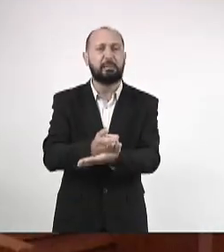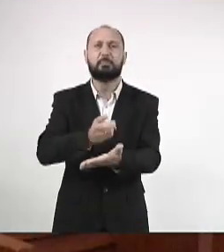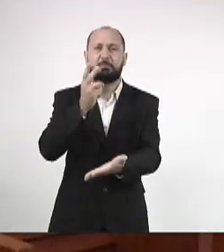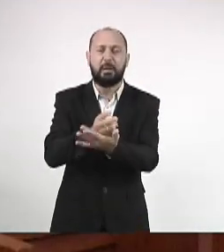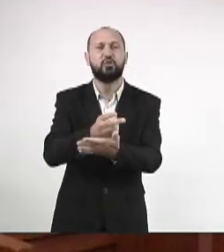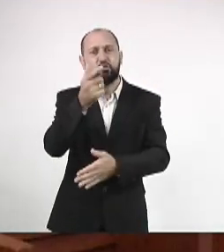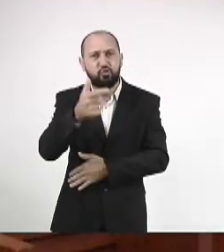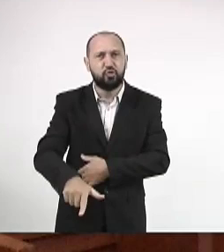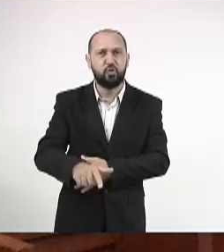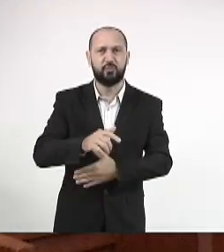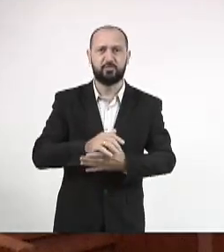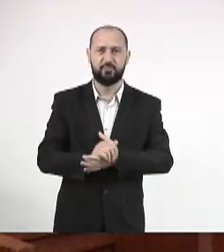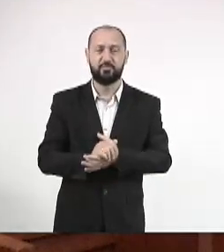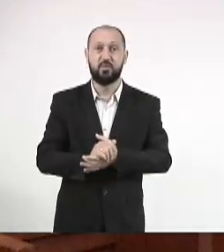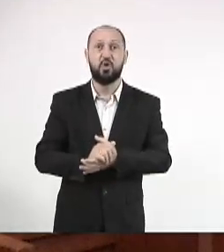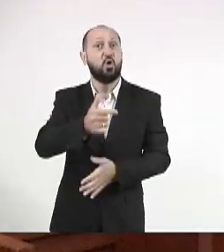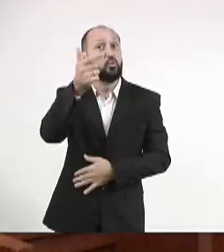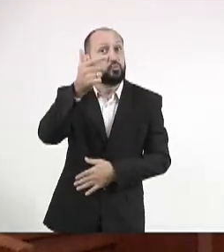vez,